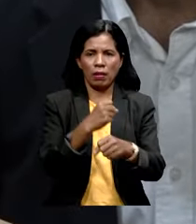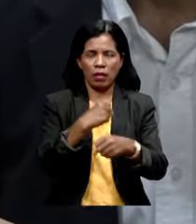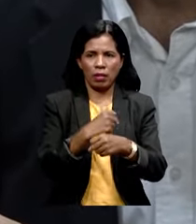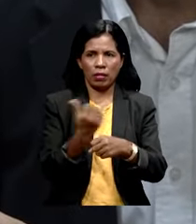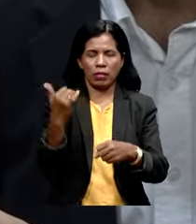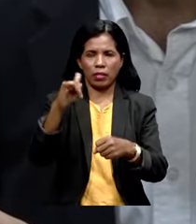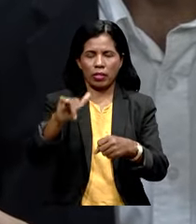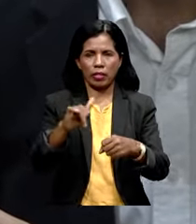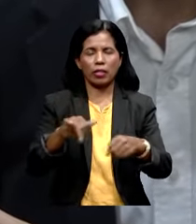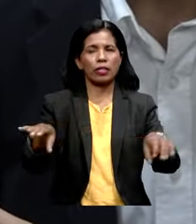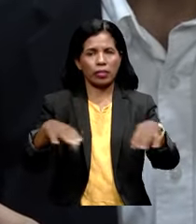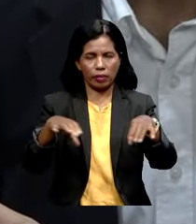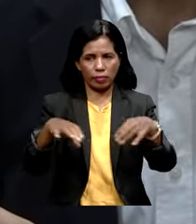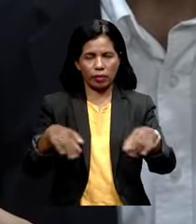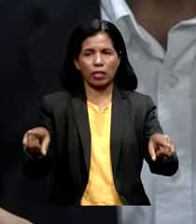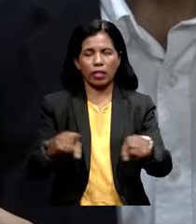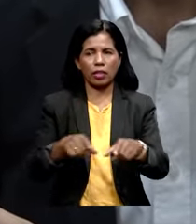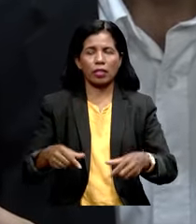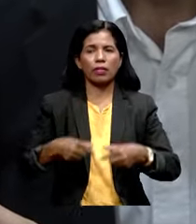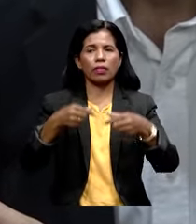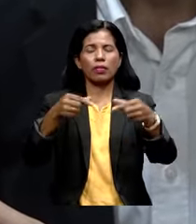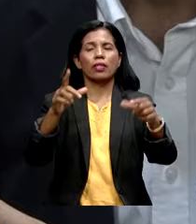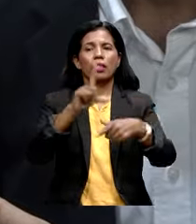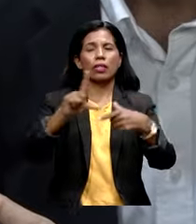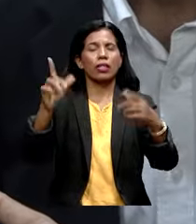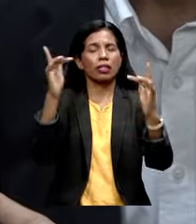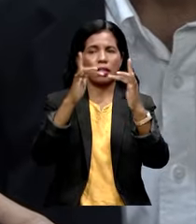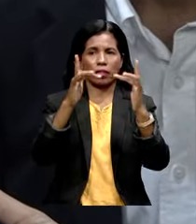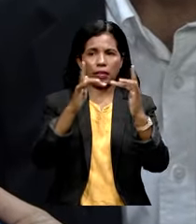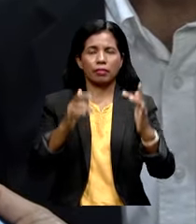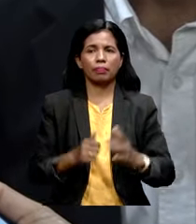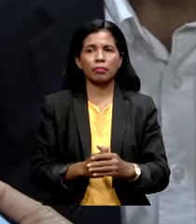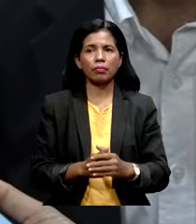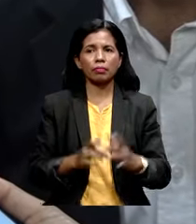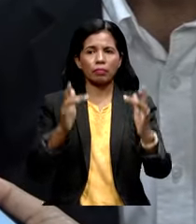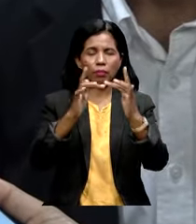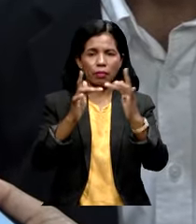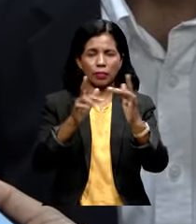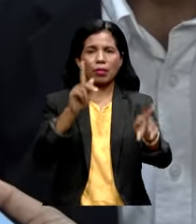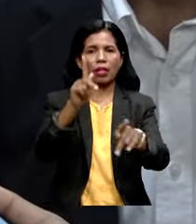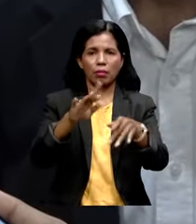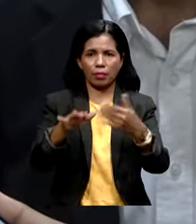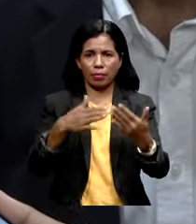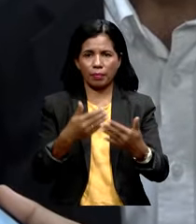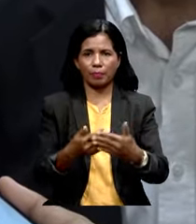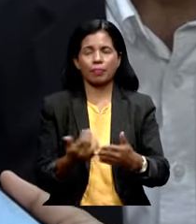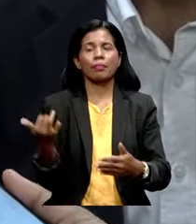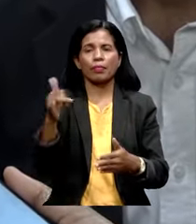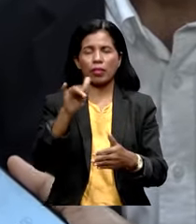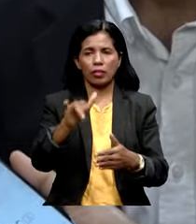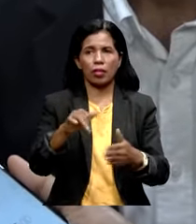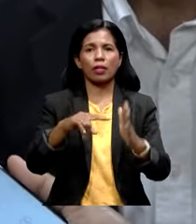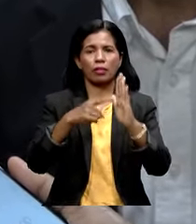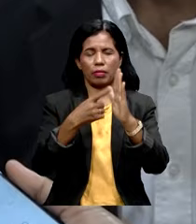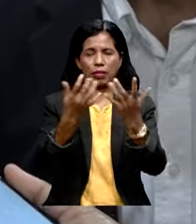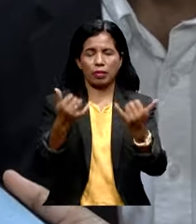na operação, anessa fornecedor, yeah. Internet ba cliente Sira, né? Sira, ha ho ohin